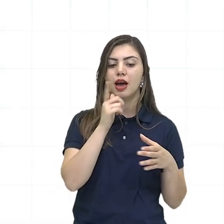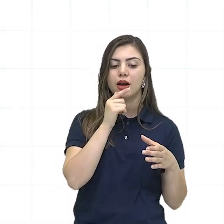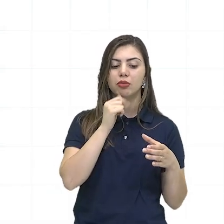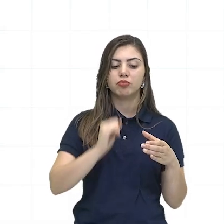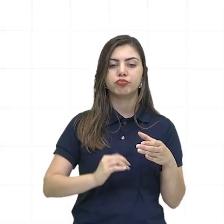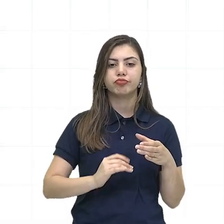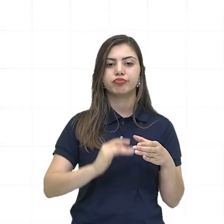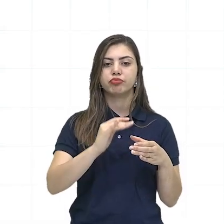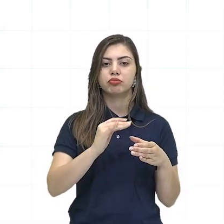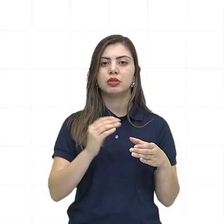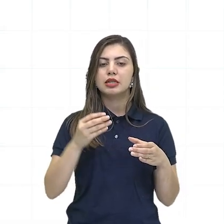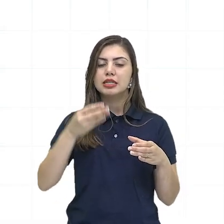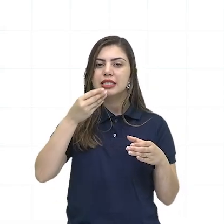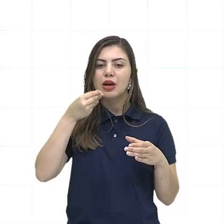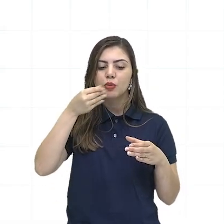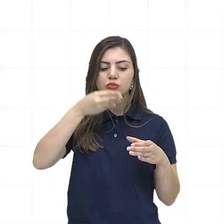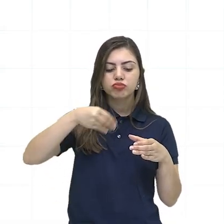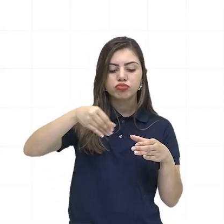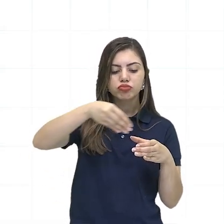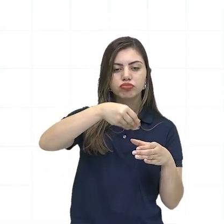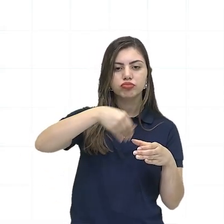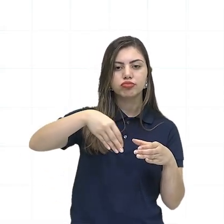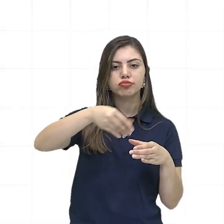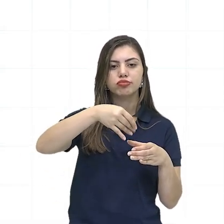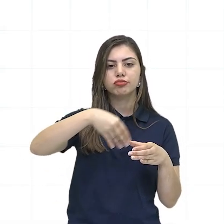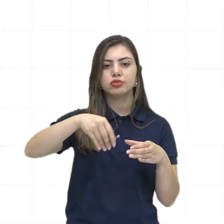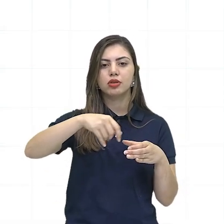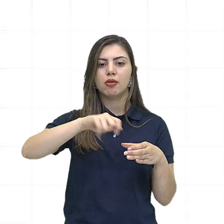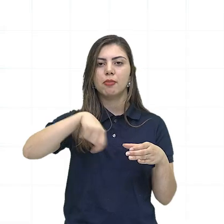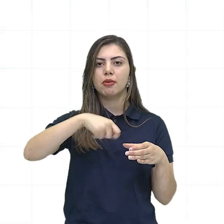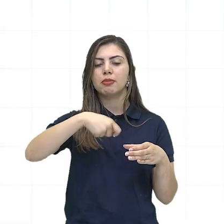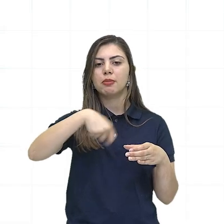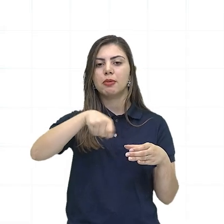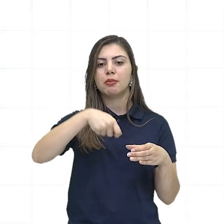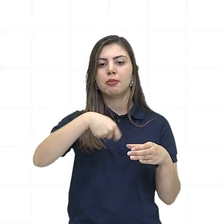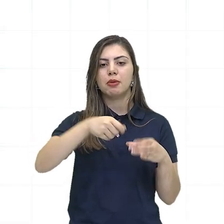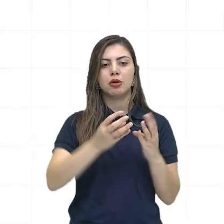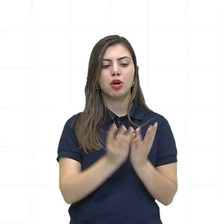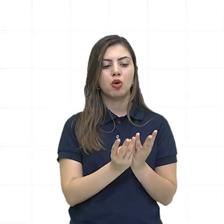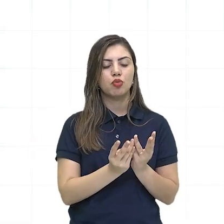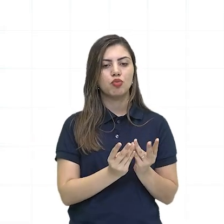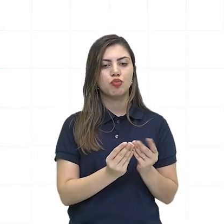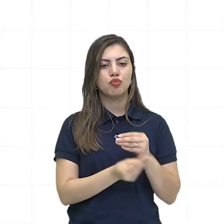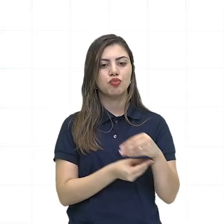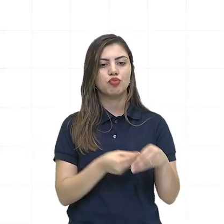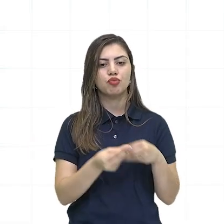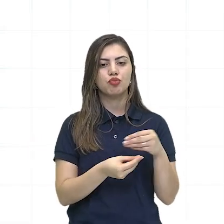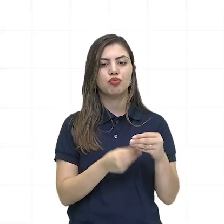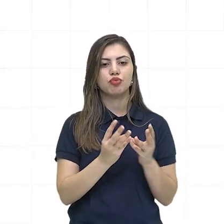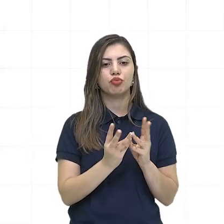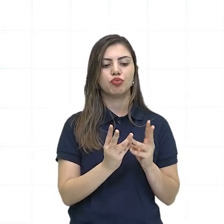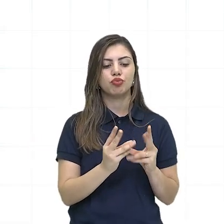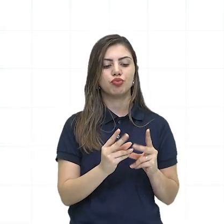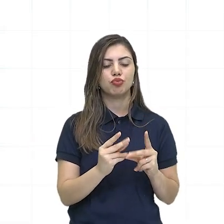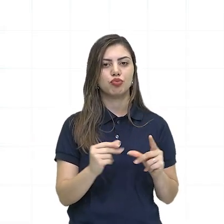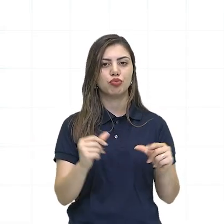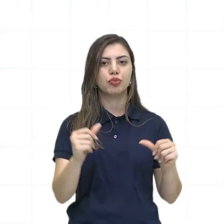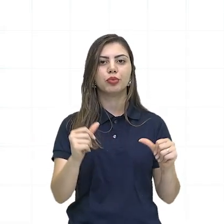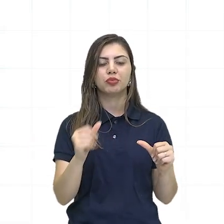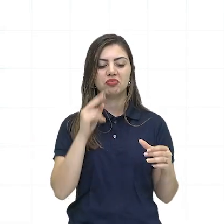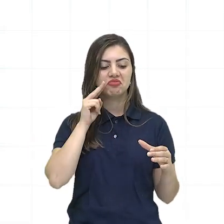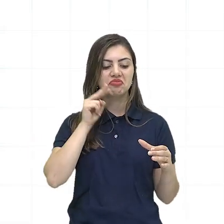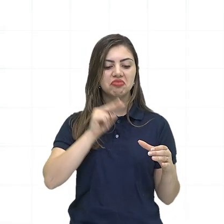água. Quando adicionamos o sal à água, ele se dissolve completamente, formando uma